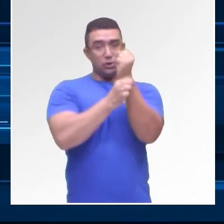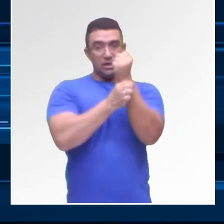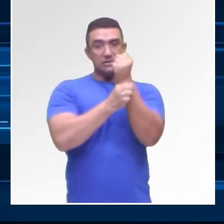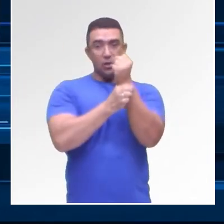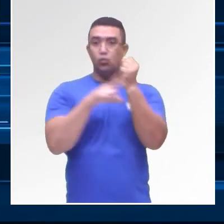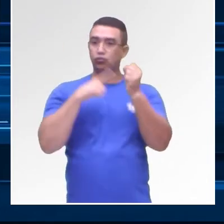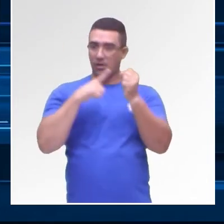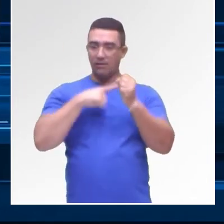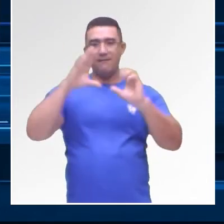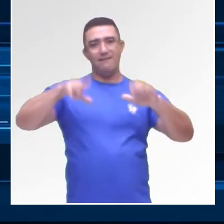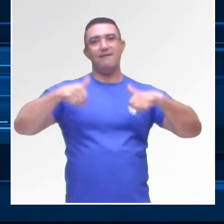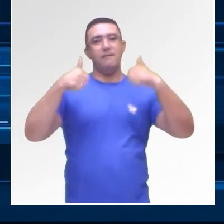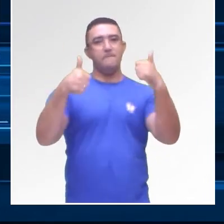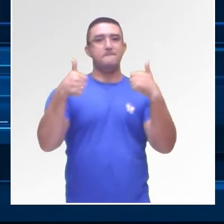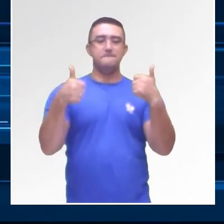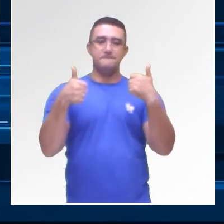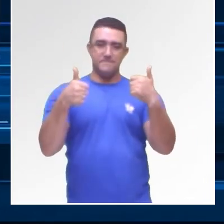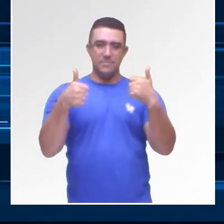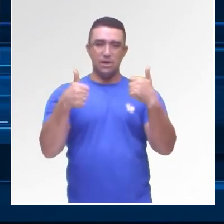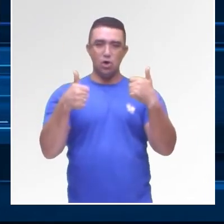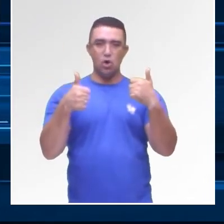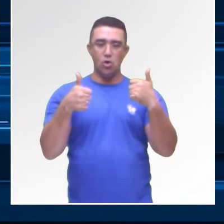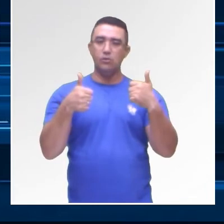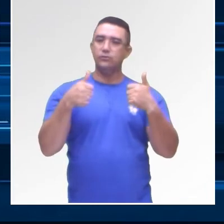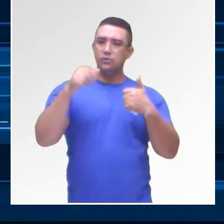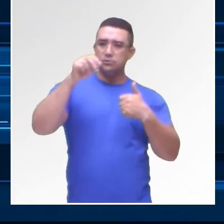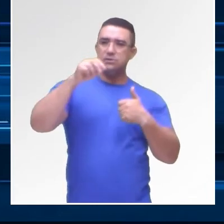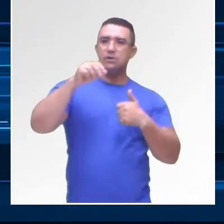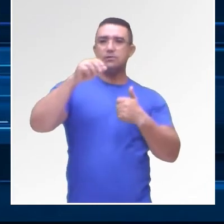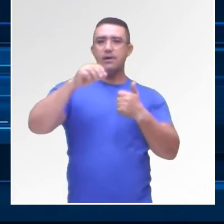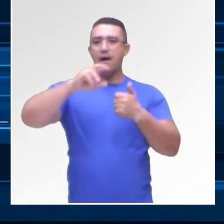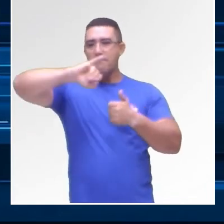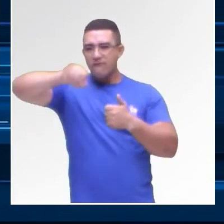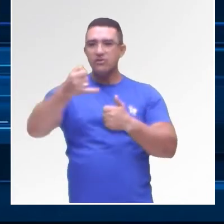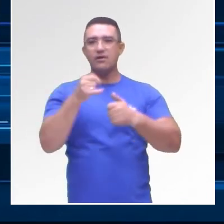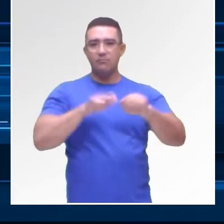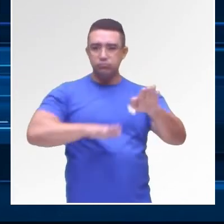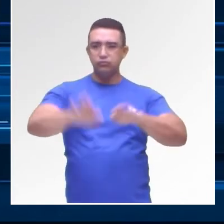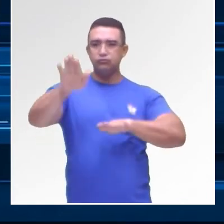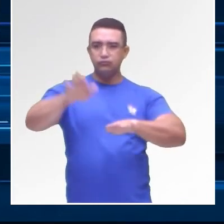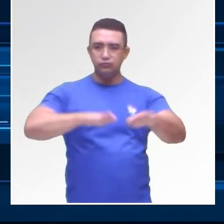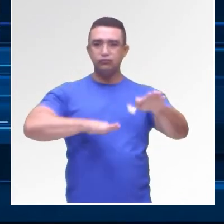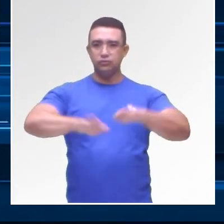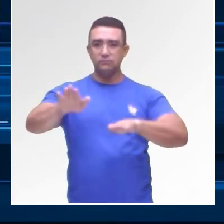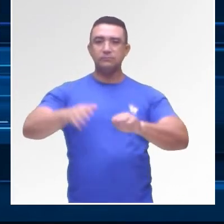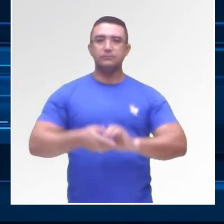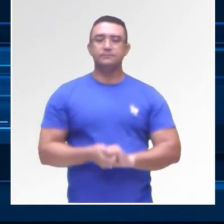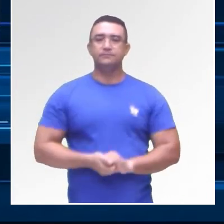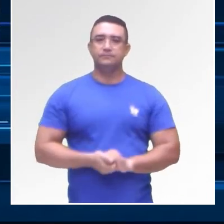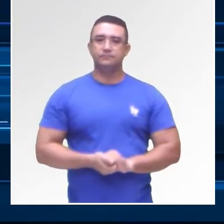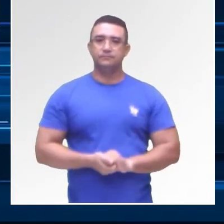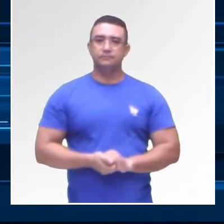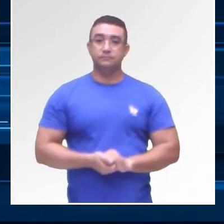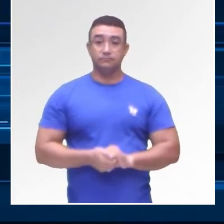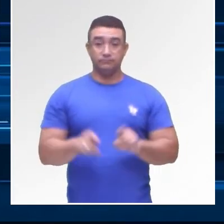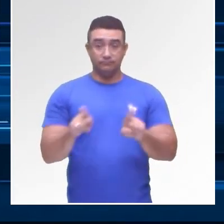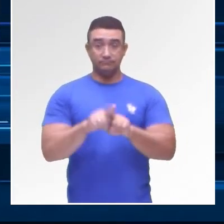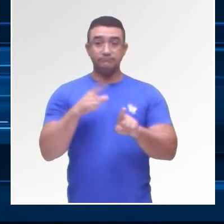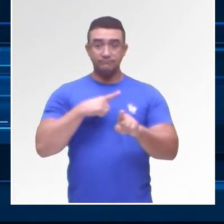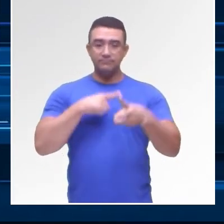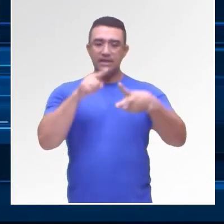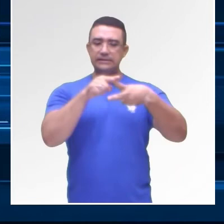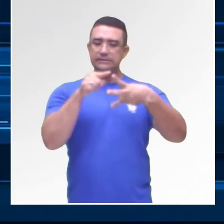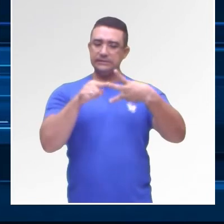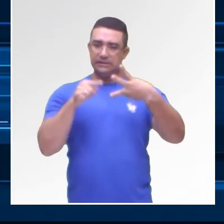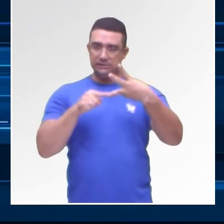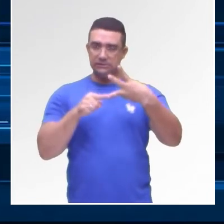para você poder usufruir bastante do patins. E existem 3 tipos de